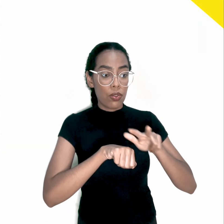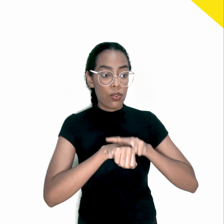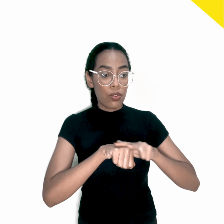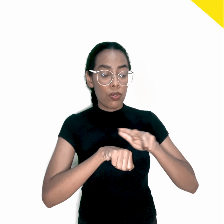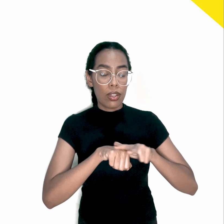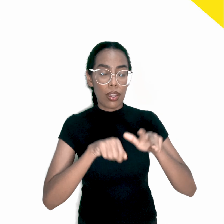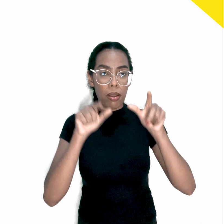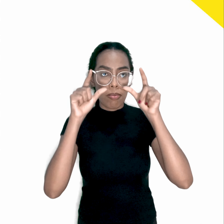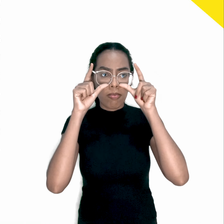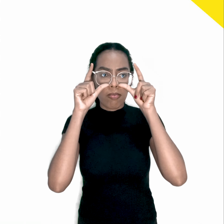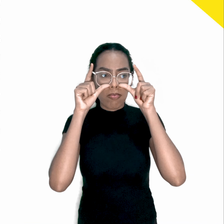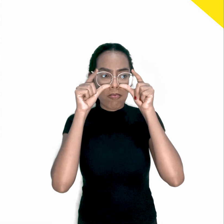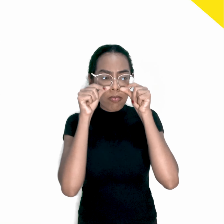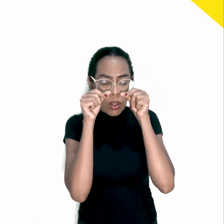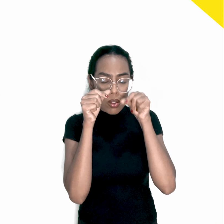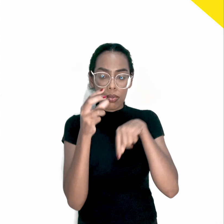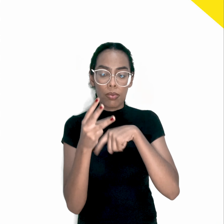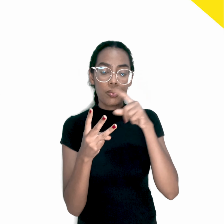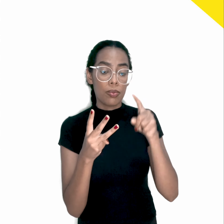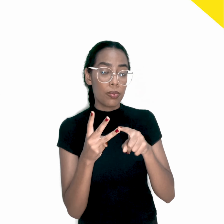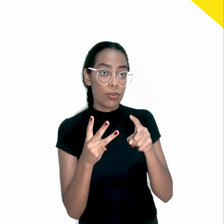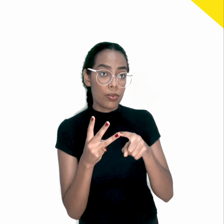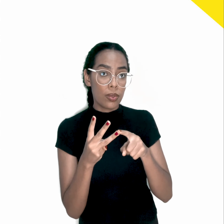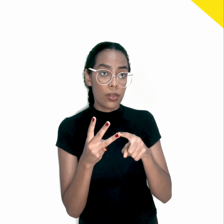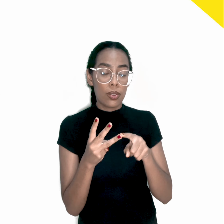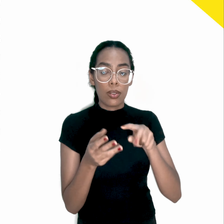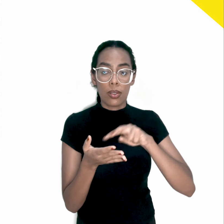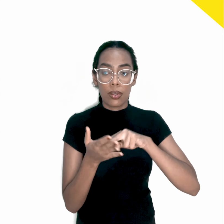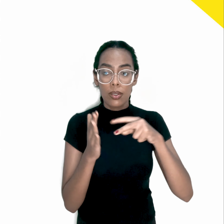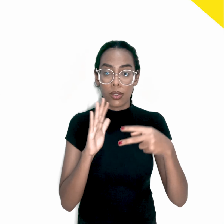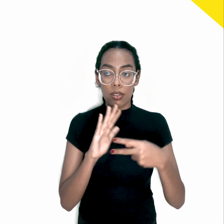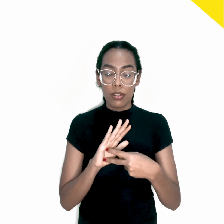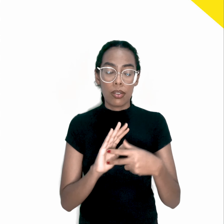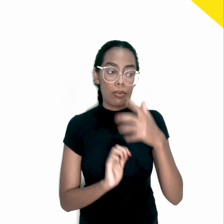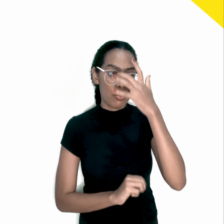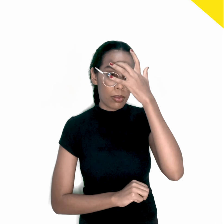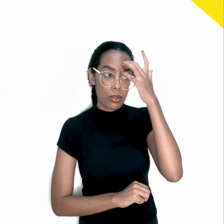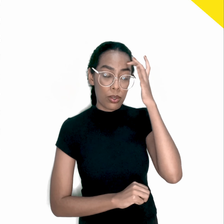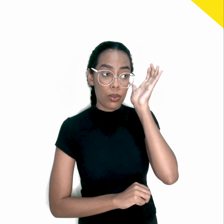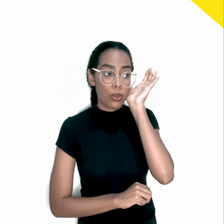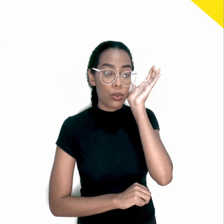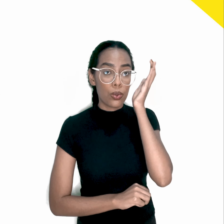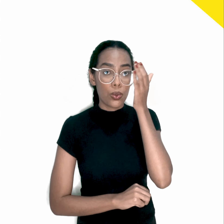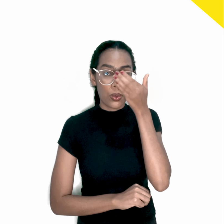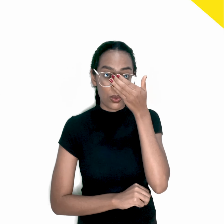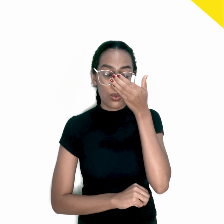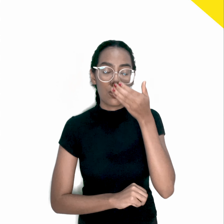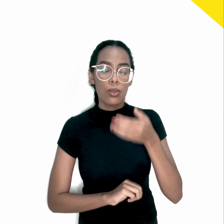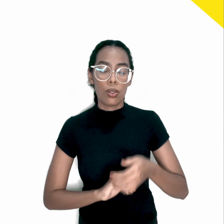A bengala vermelha indica que a pessoa tem surdocegueira, total ou parcial